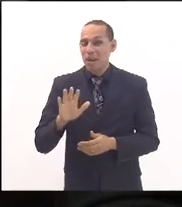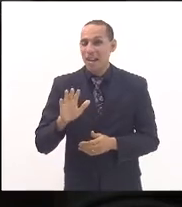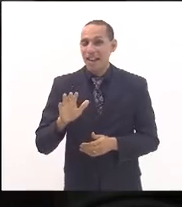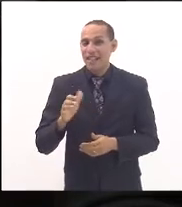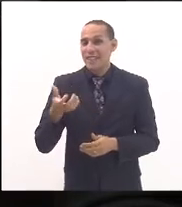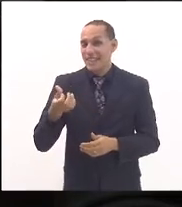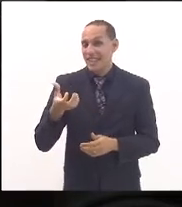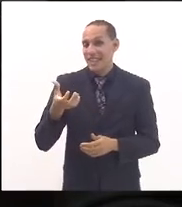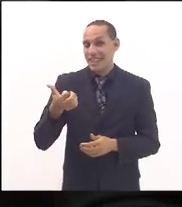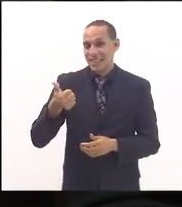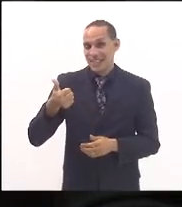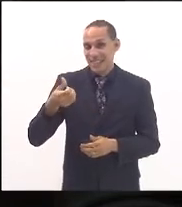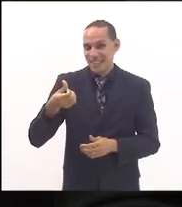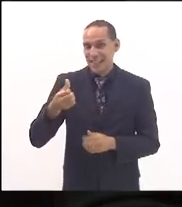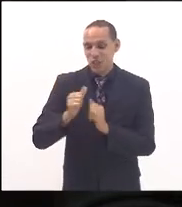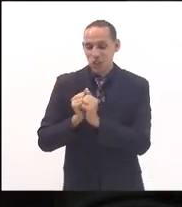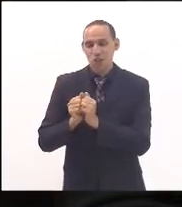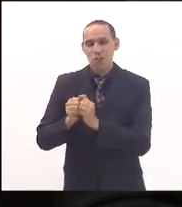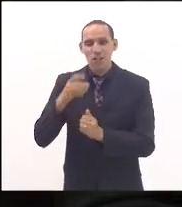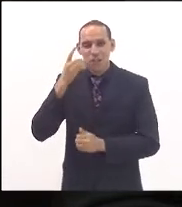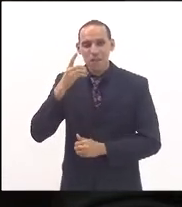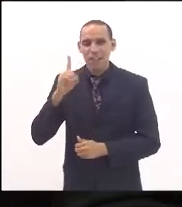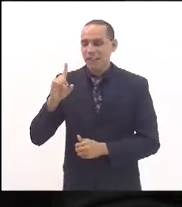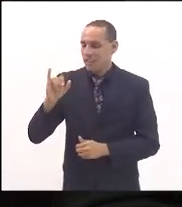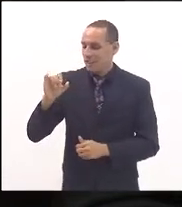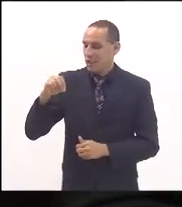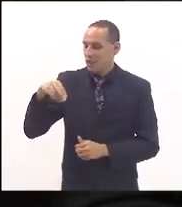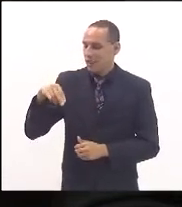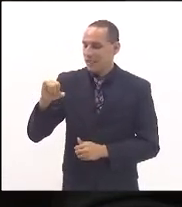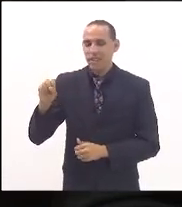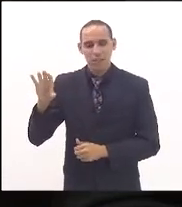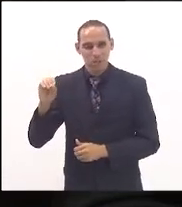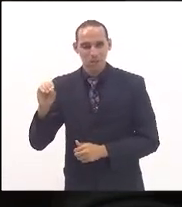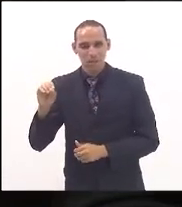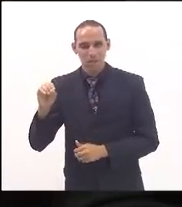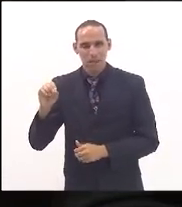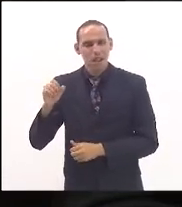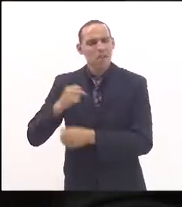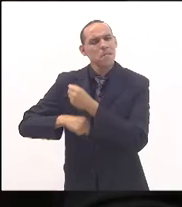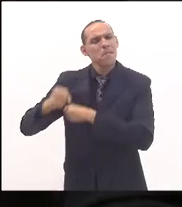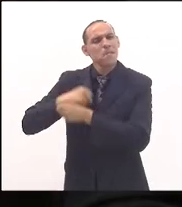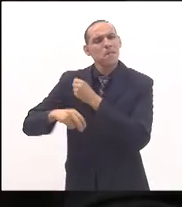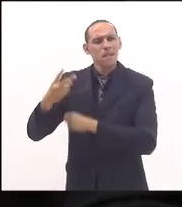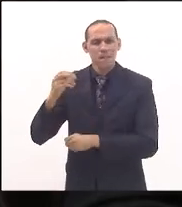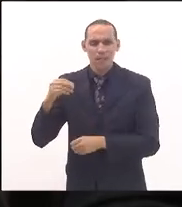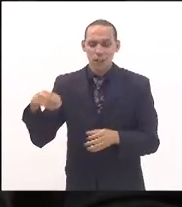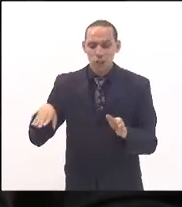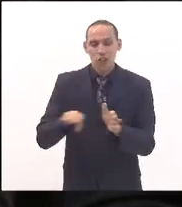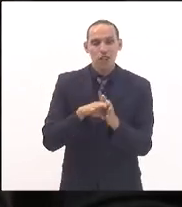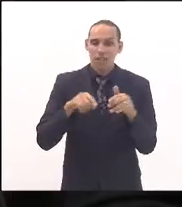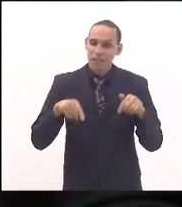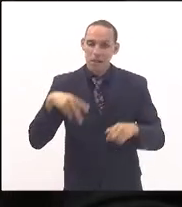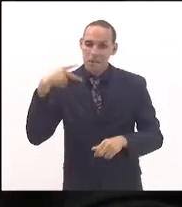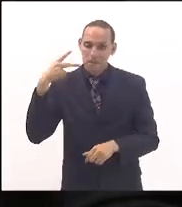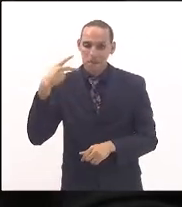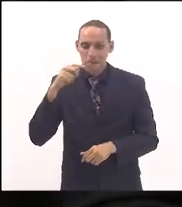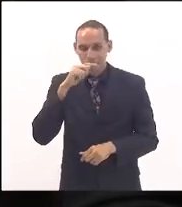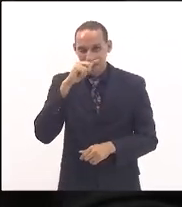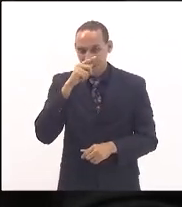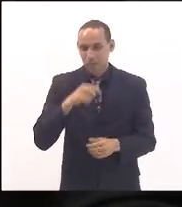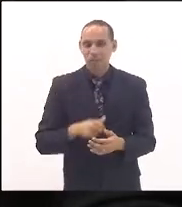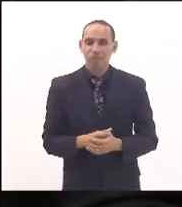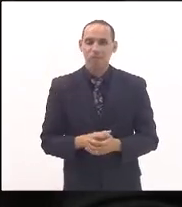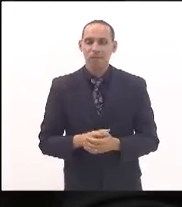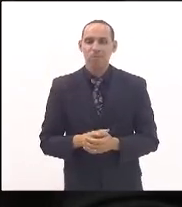16 com deputado Dionísio Lins e 20 anos atrás eu cheguei aqui no Parlamento o